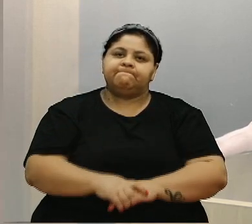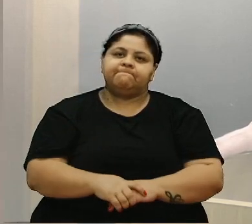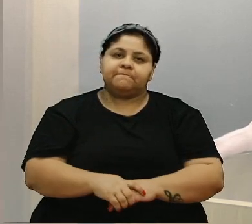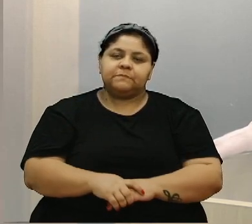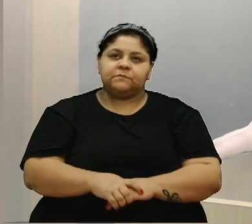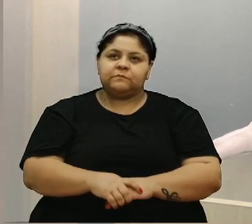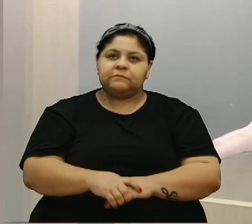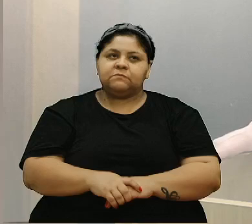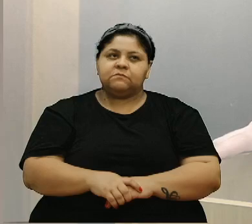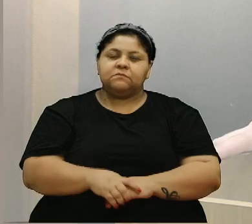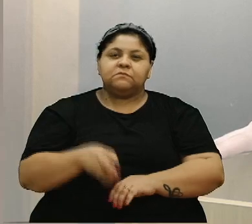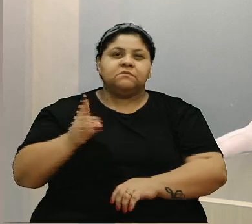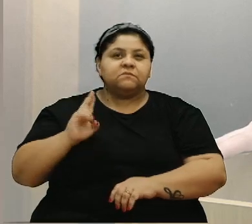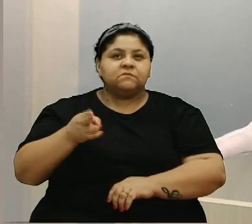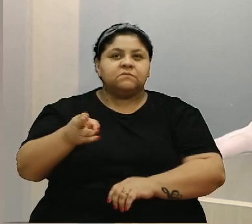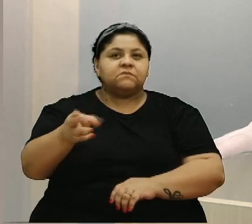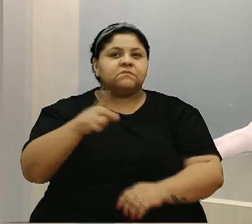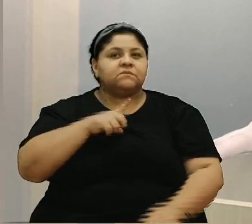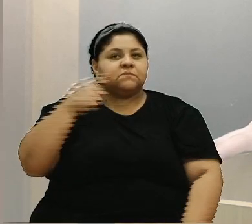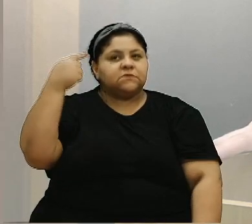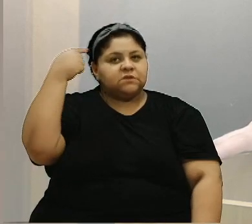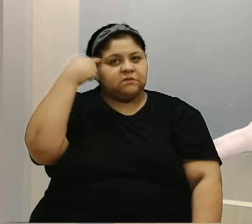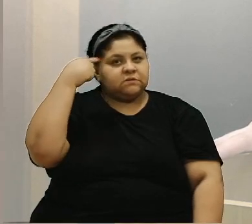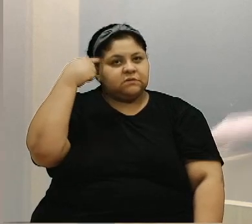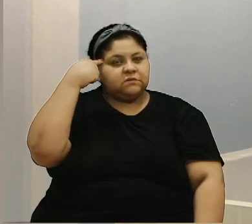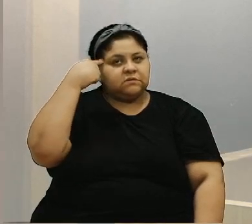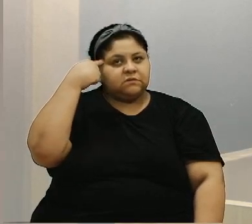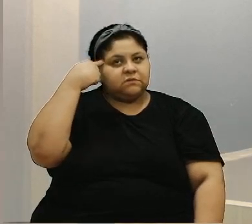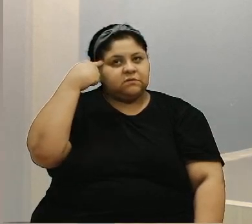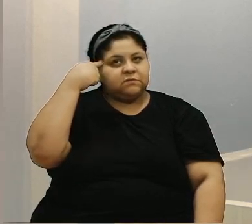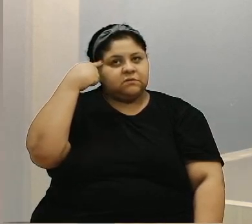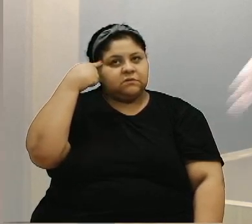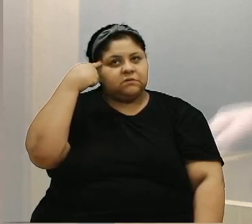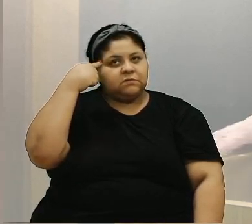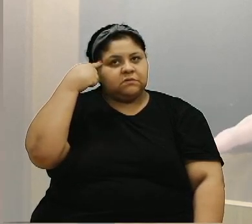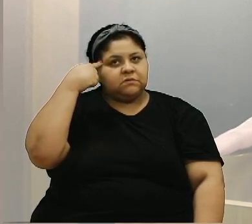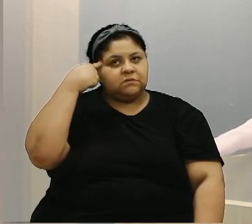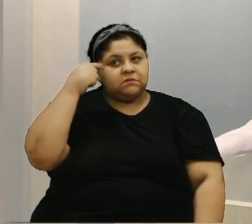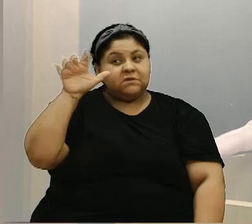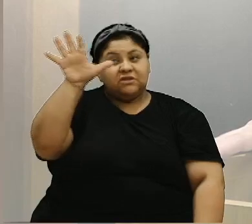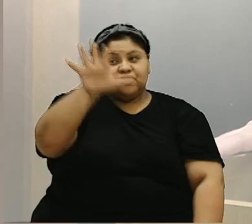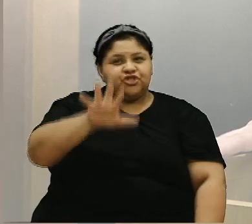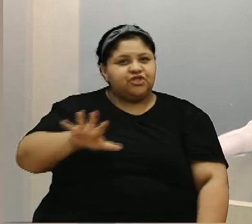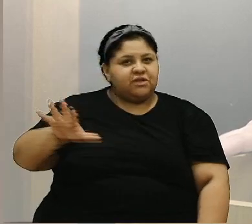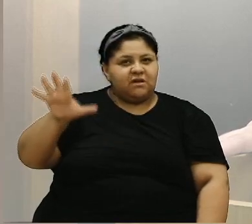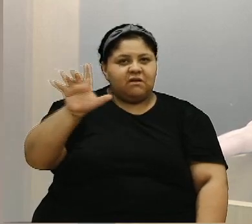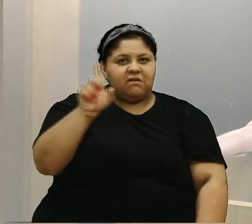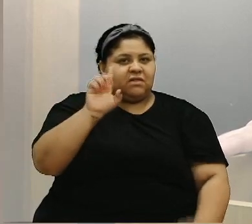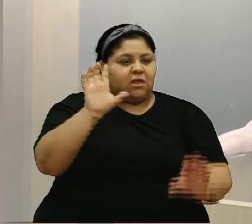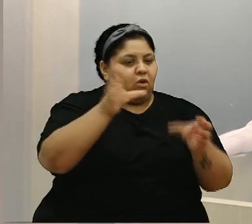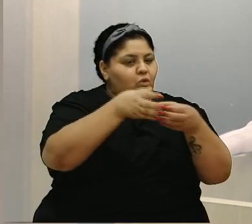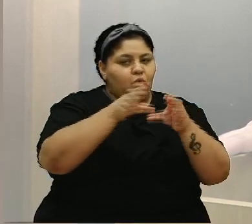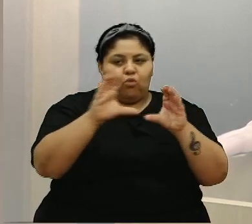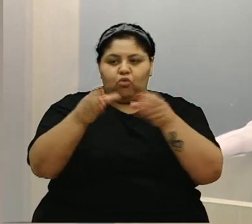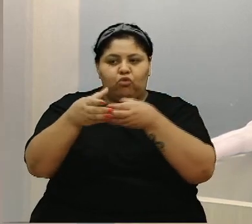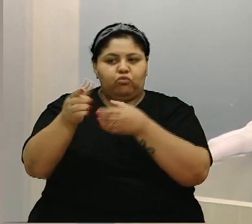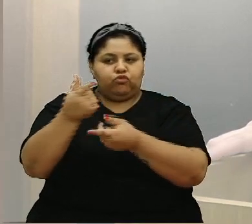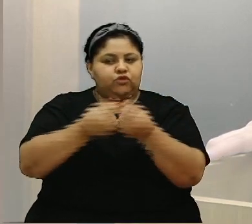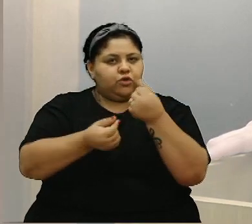Sempre tem que pensar no que a população como um todo, não são grupos econômicos, não